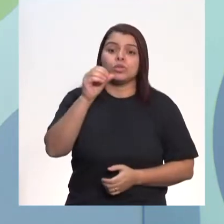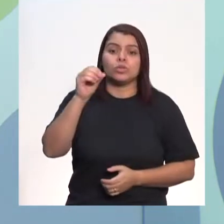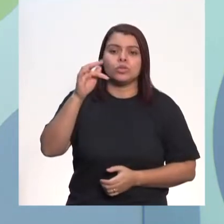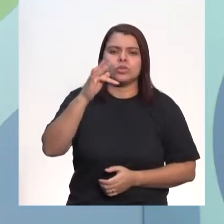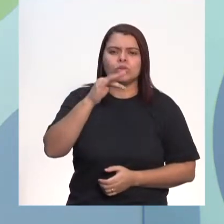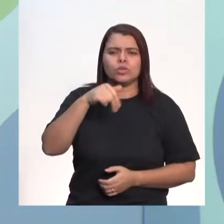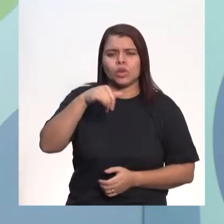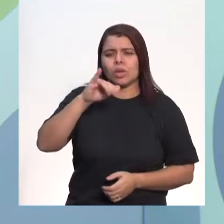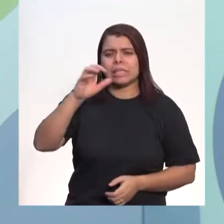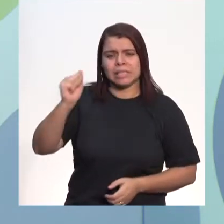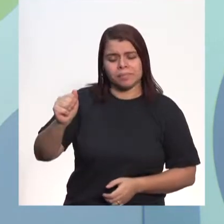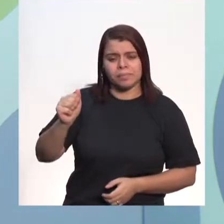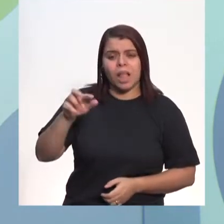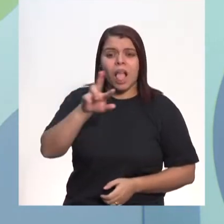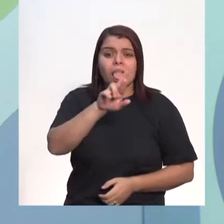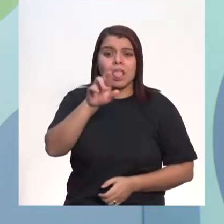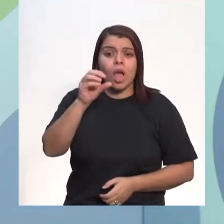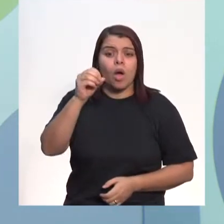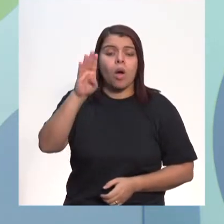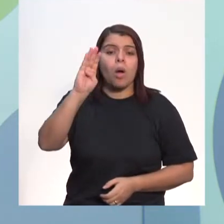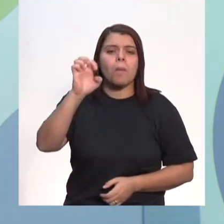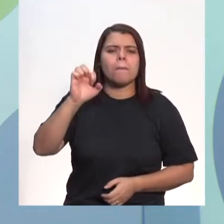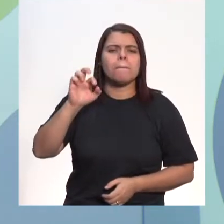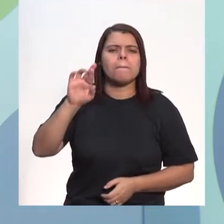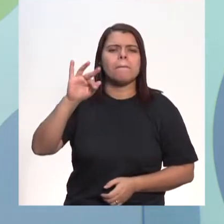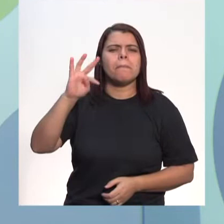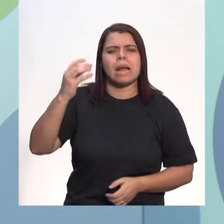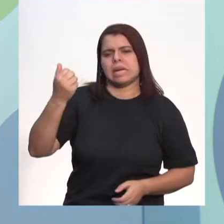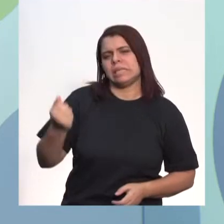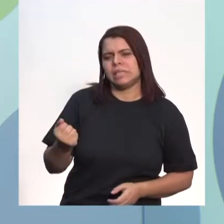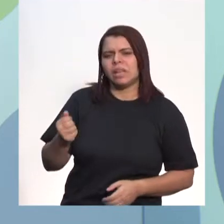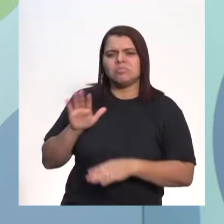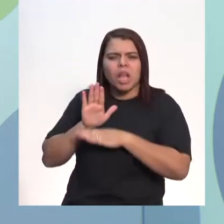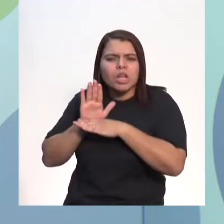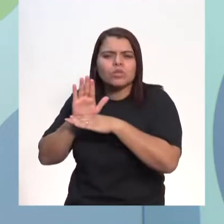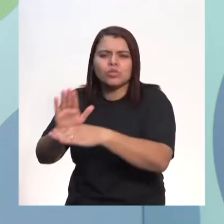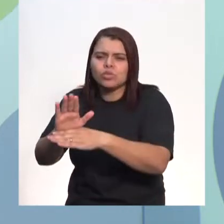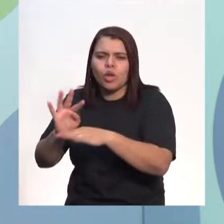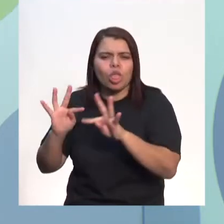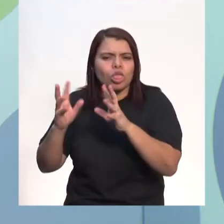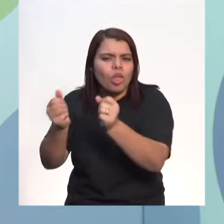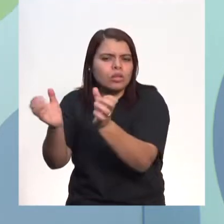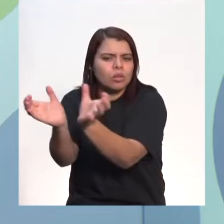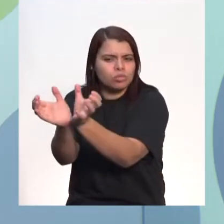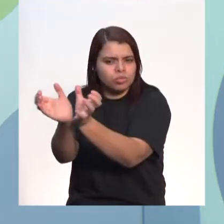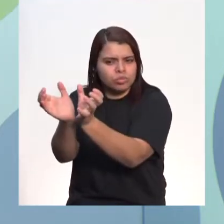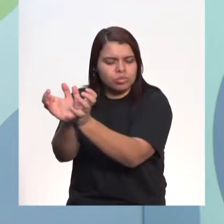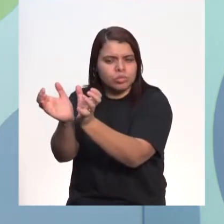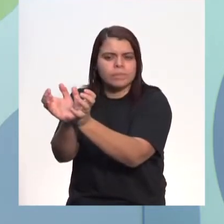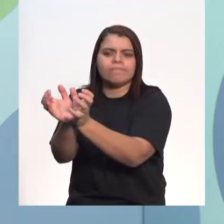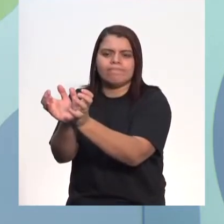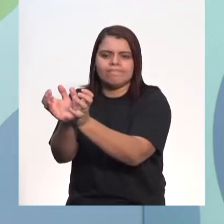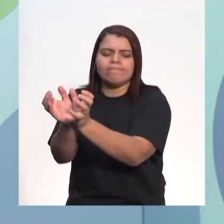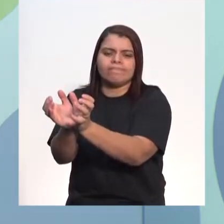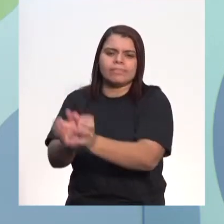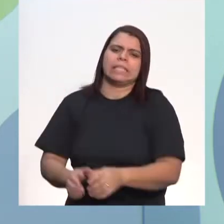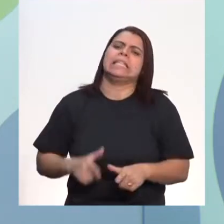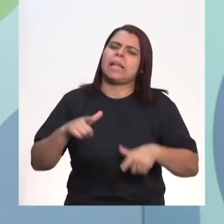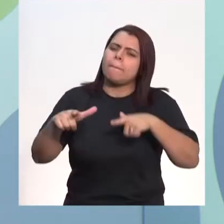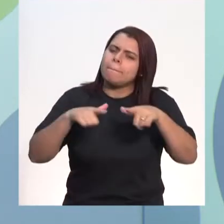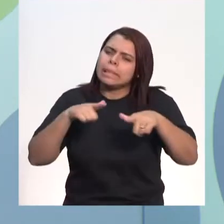de Mídias. A Aline também, que auxiliou muito nas aulas, e toda a equipe do CII, que vem trabalhando